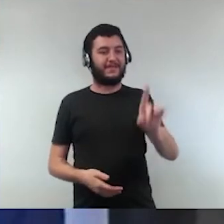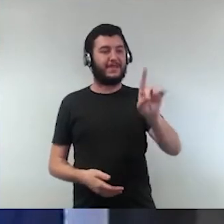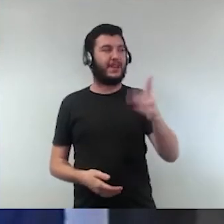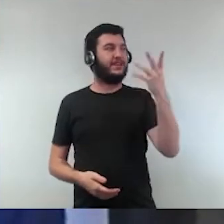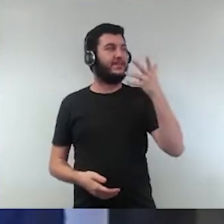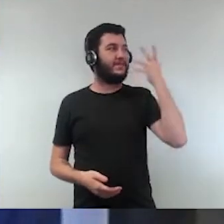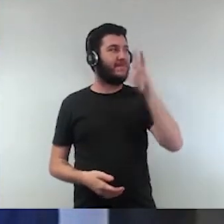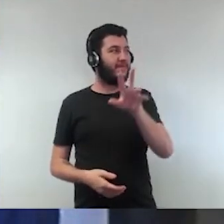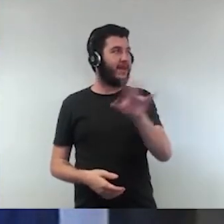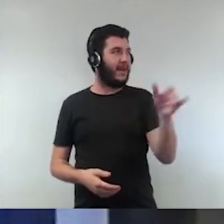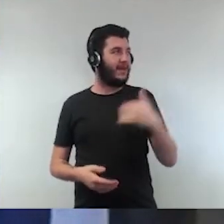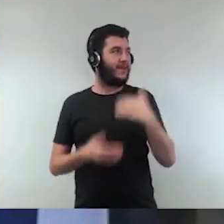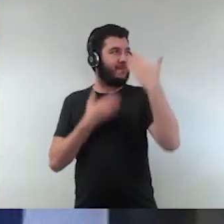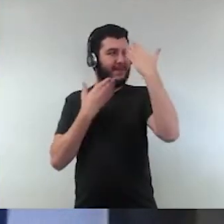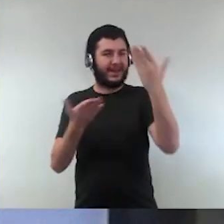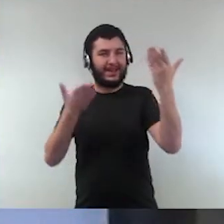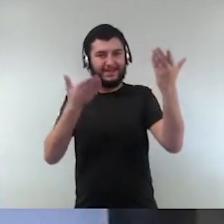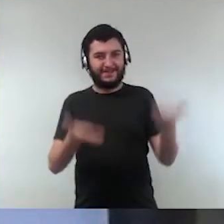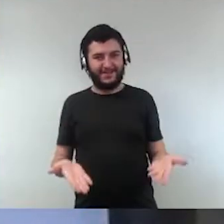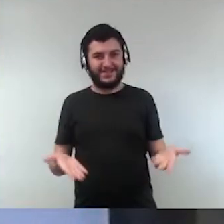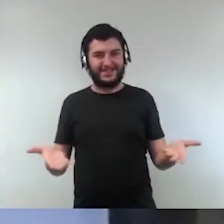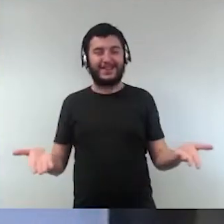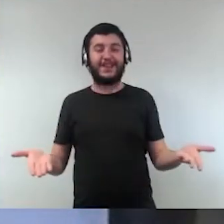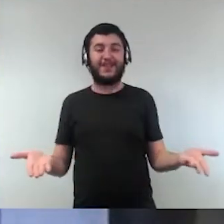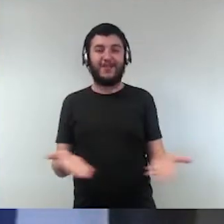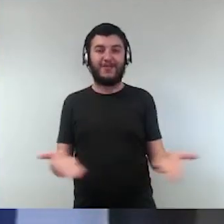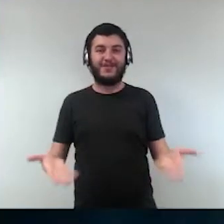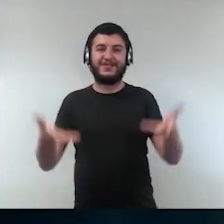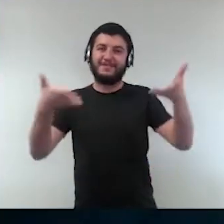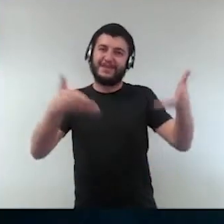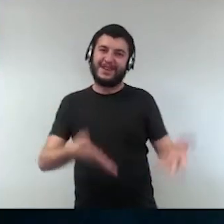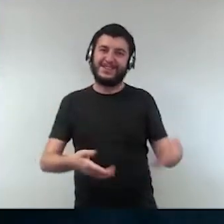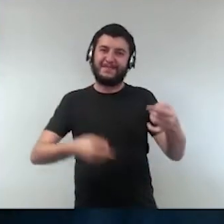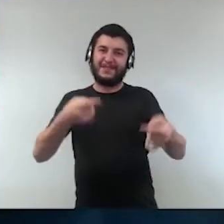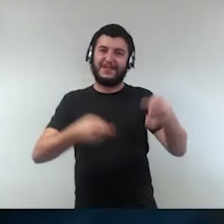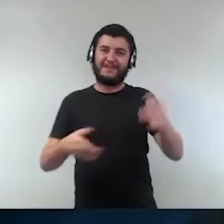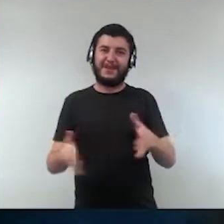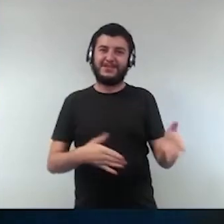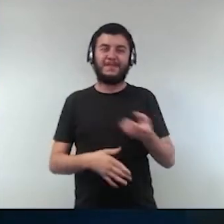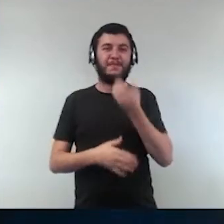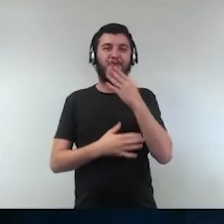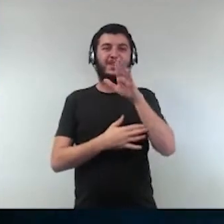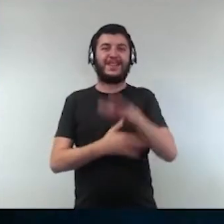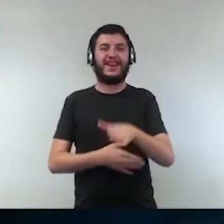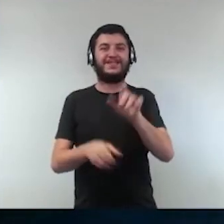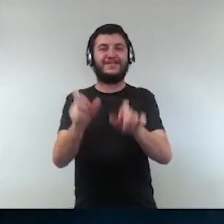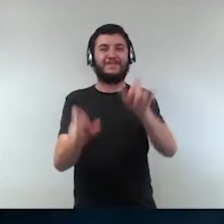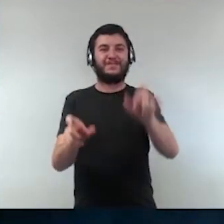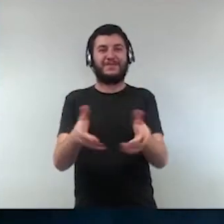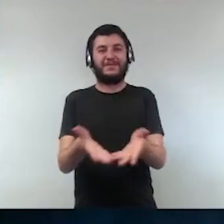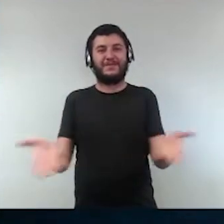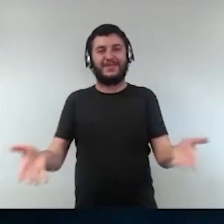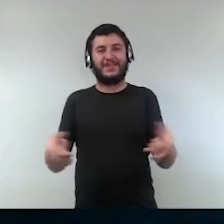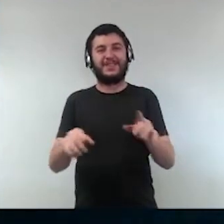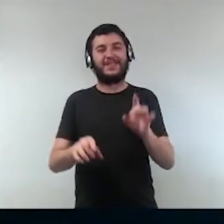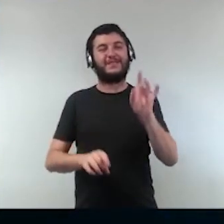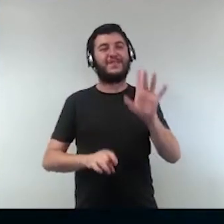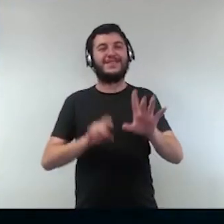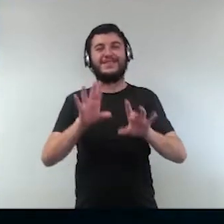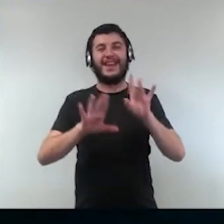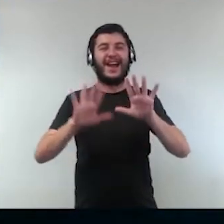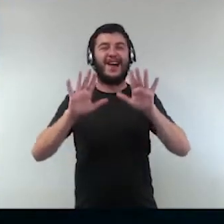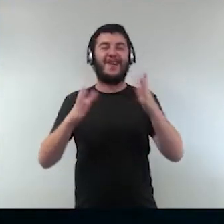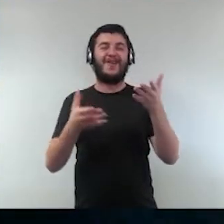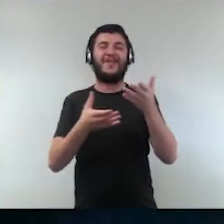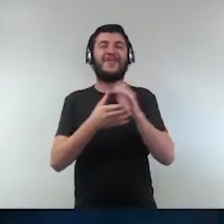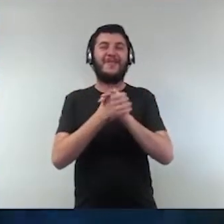sua participação. Boa tarde a todas, boa tarde a todos, especialmente a Fernandinha,